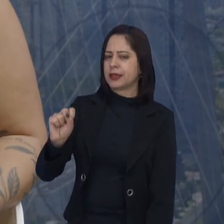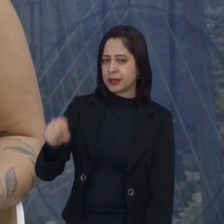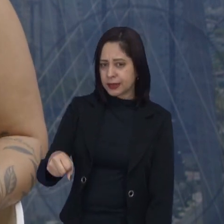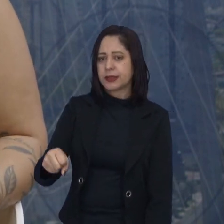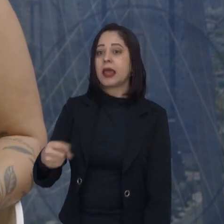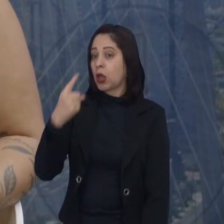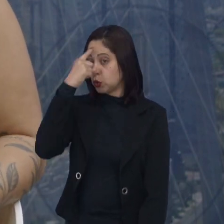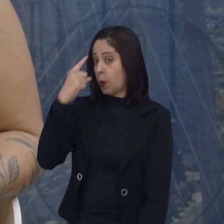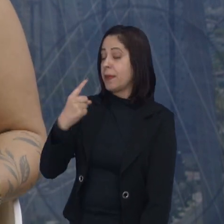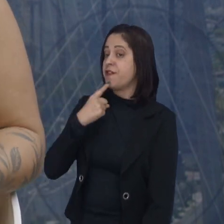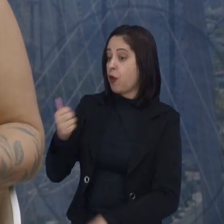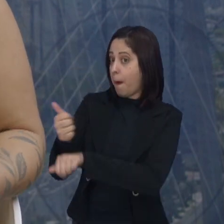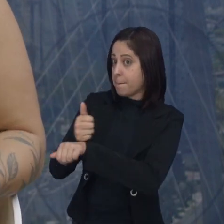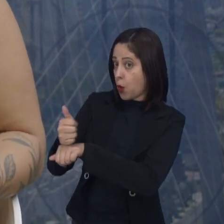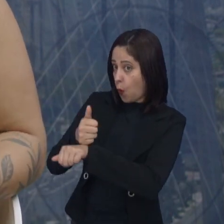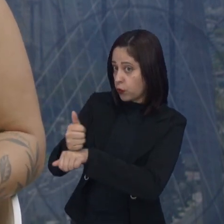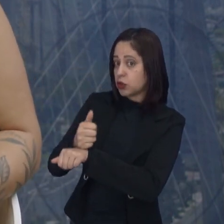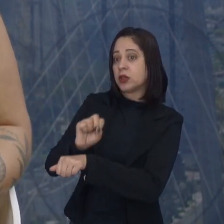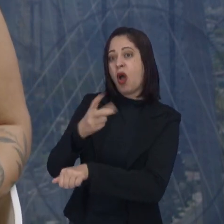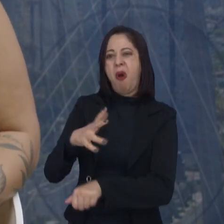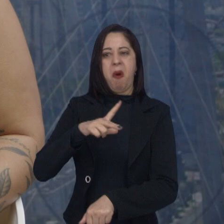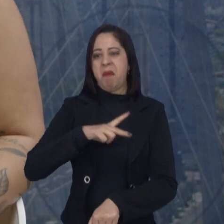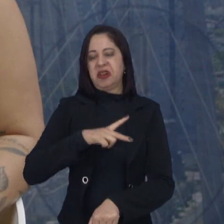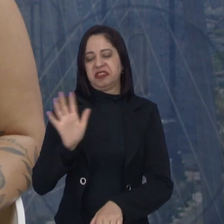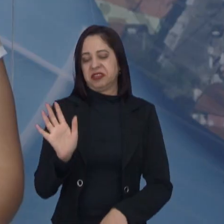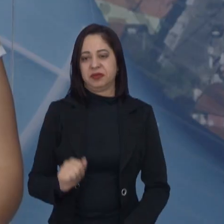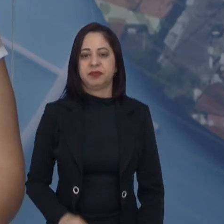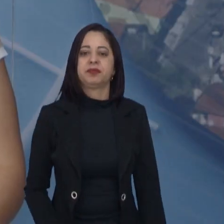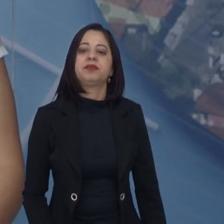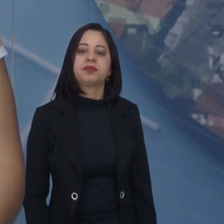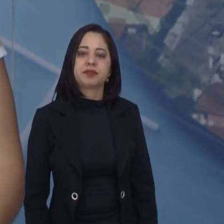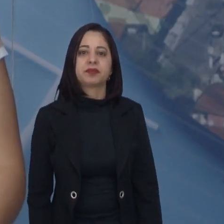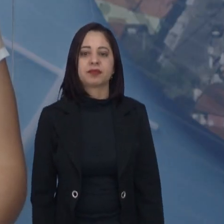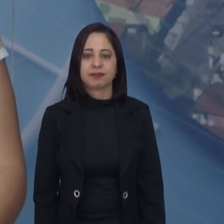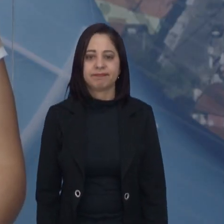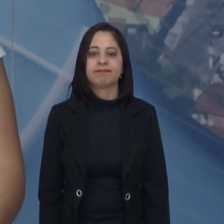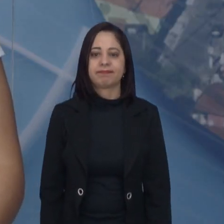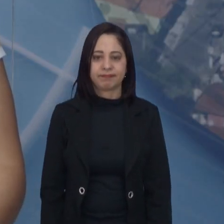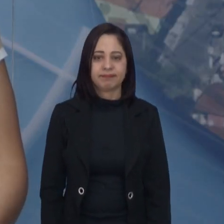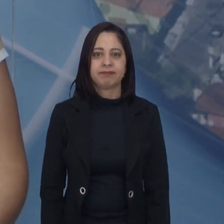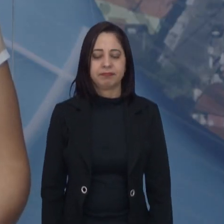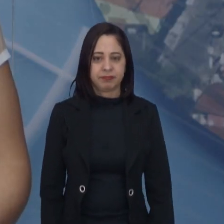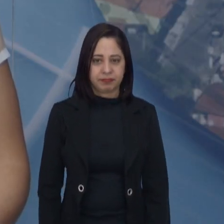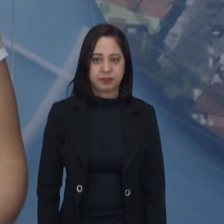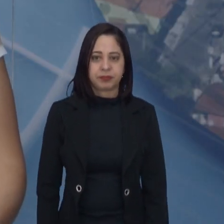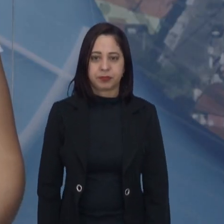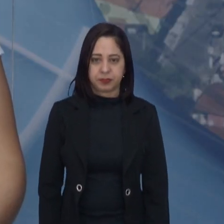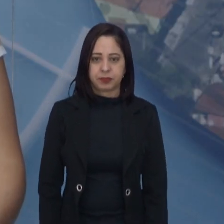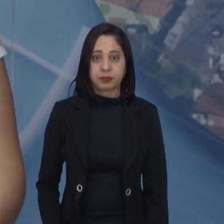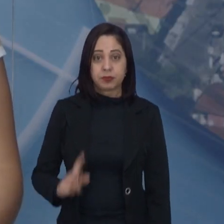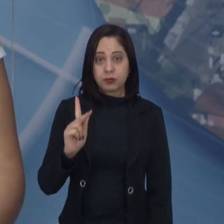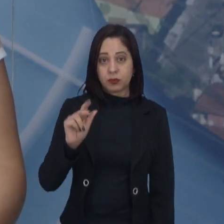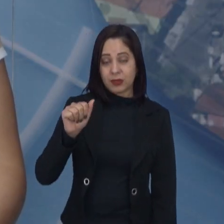num perfil profissional, uma pessoa física, como uma pessoa jurídica. Sim, sim. Olha só, gente, além aqui da